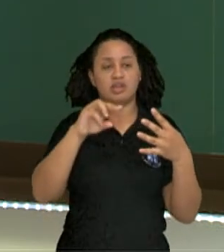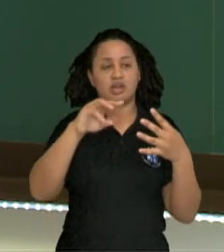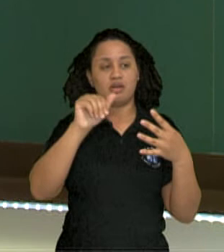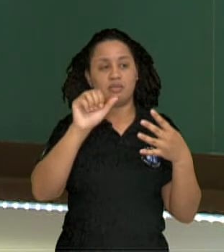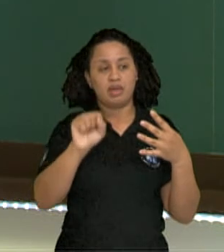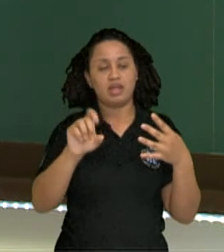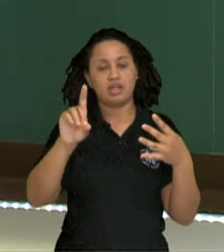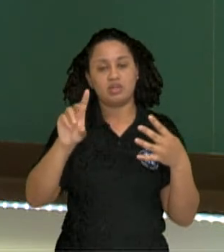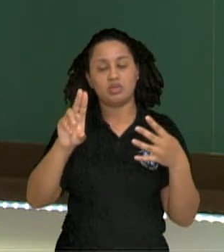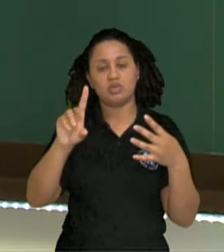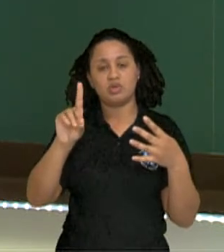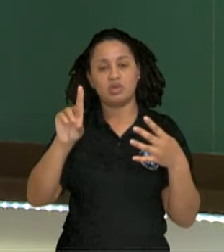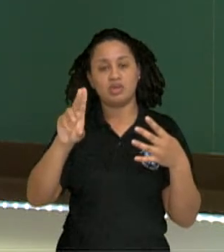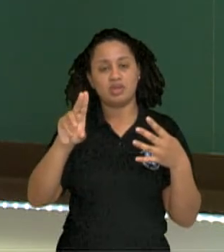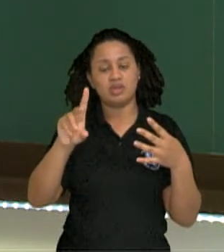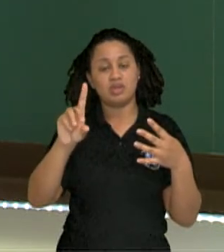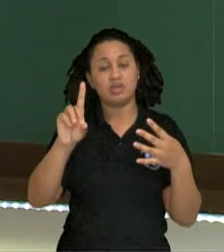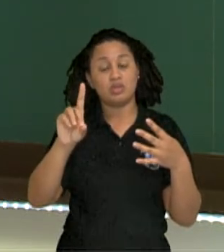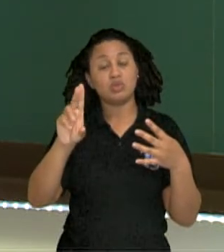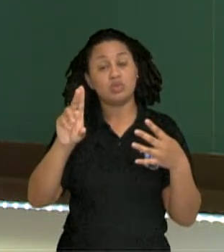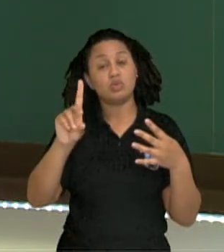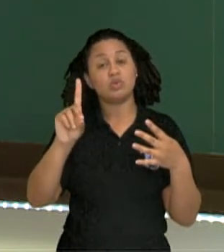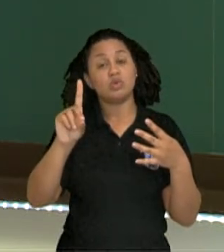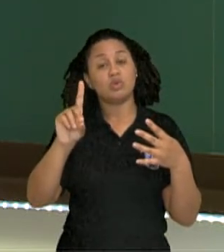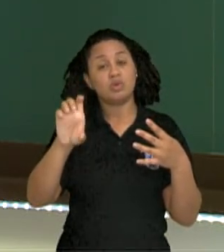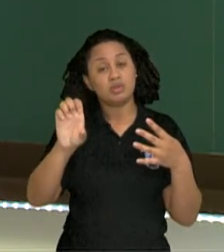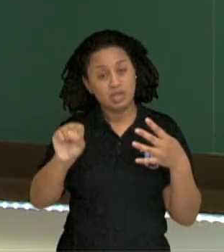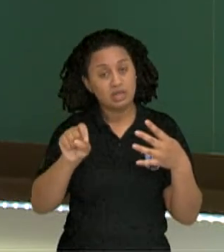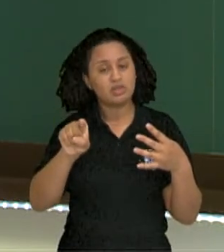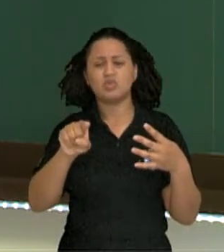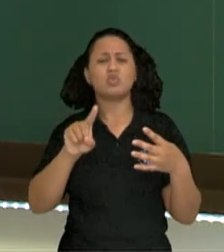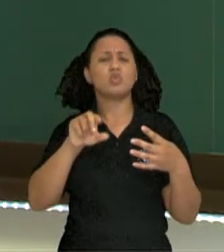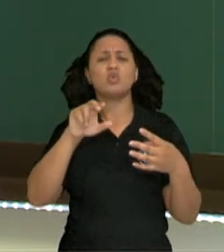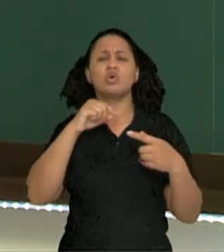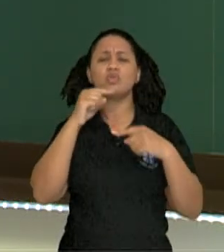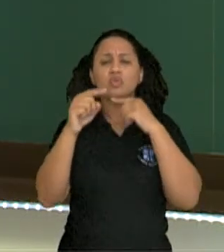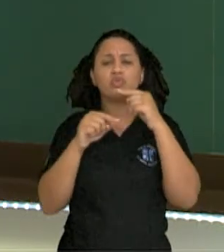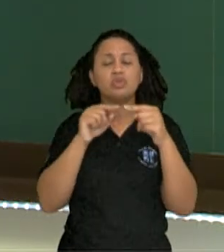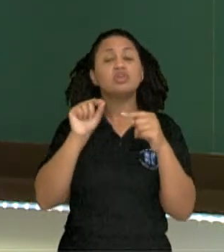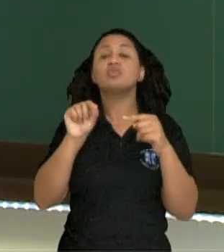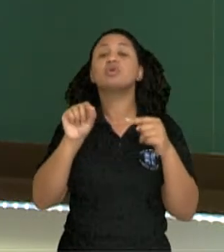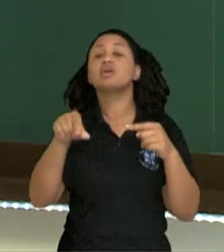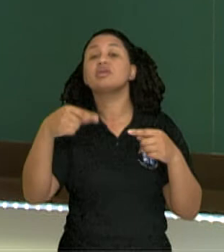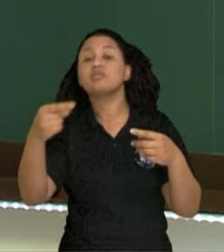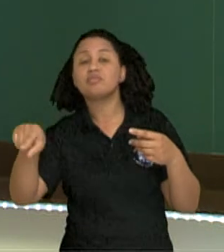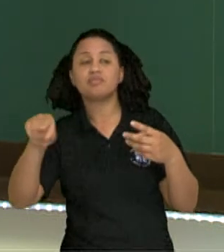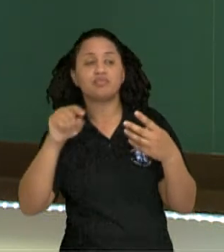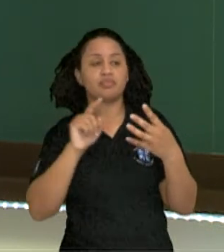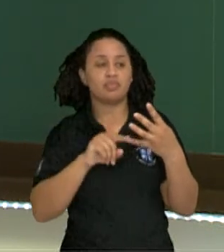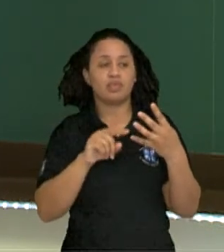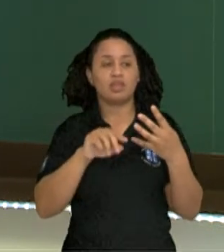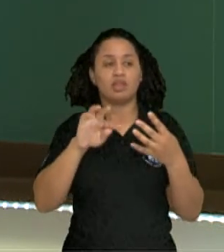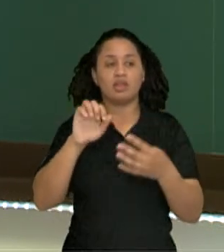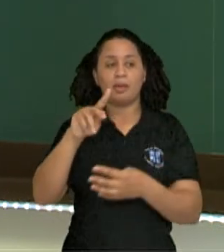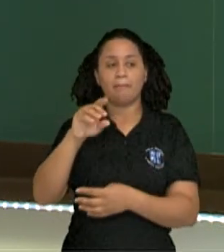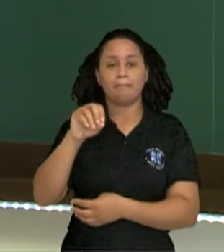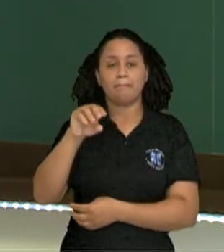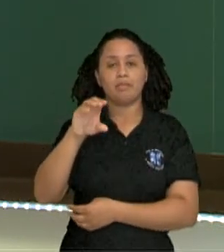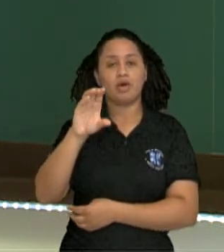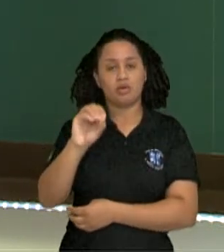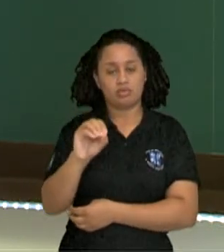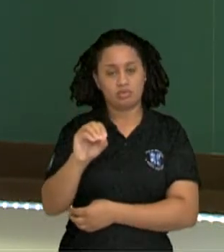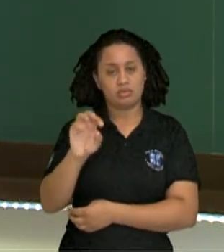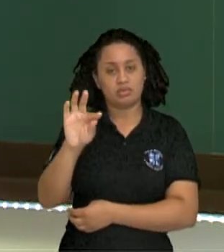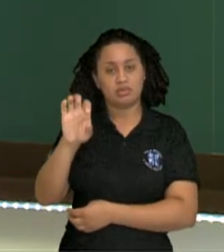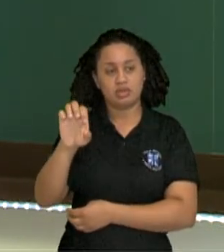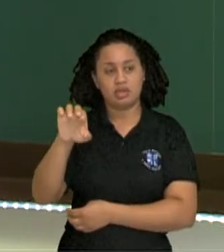dudes, jamais duvides do que? Você vai completar, usar a sua criatividade. Tampouco te rindas.